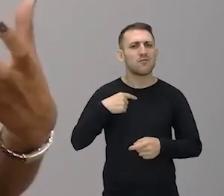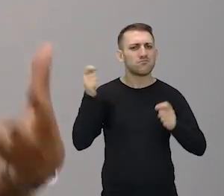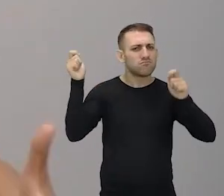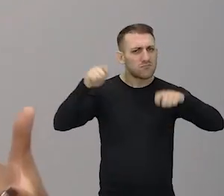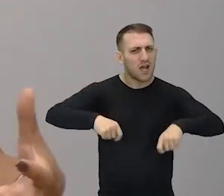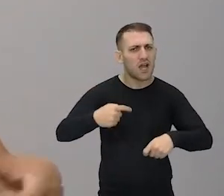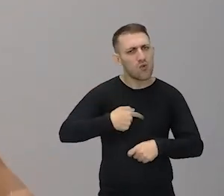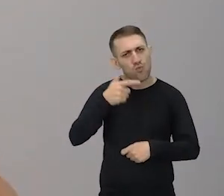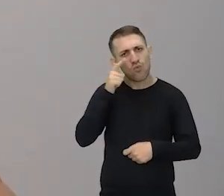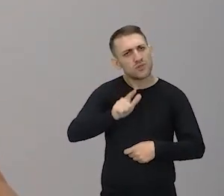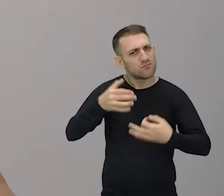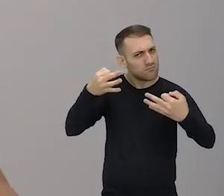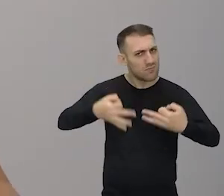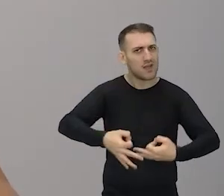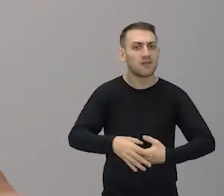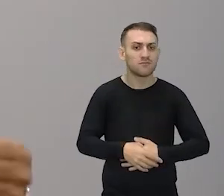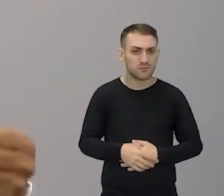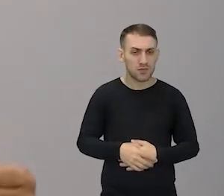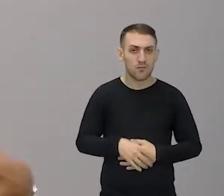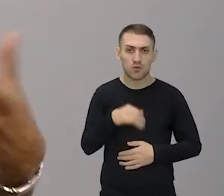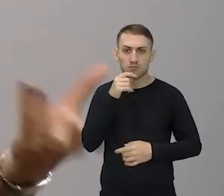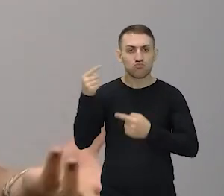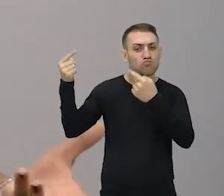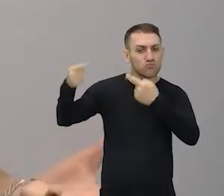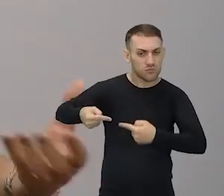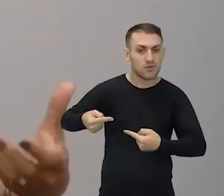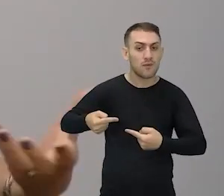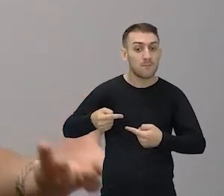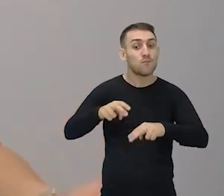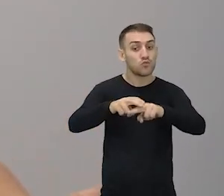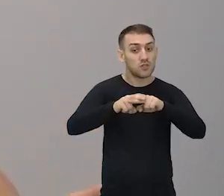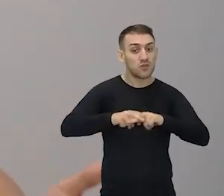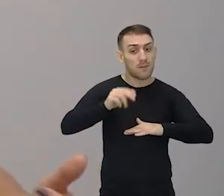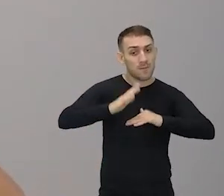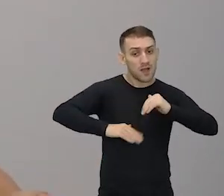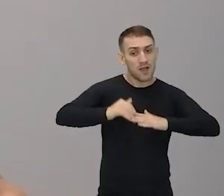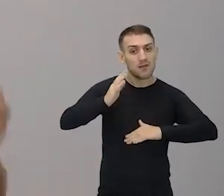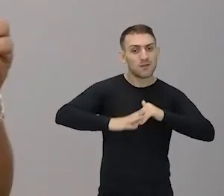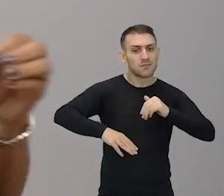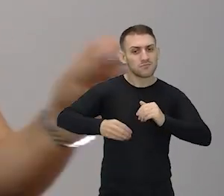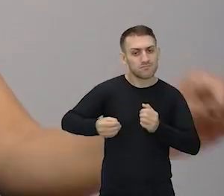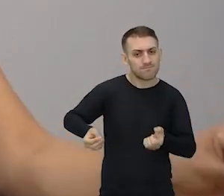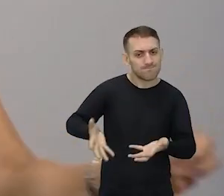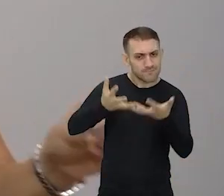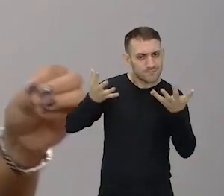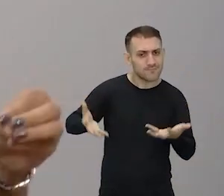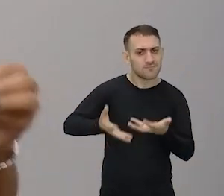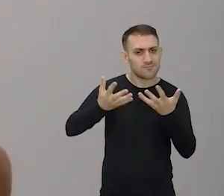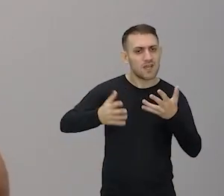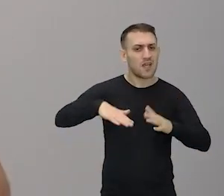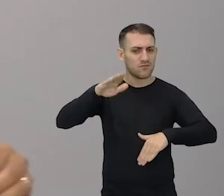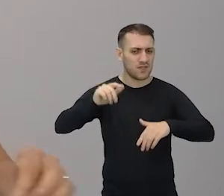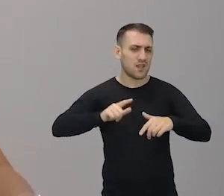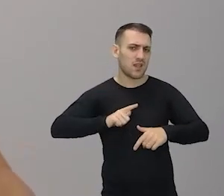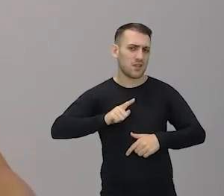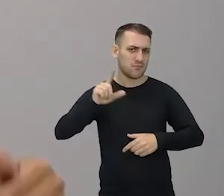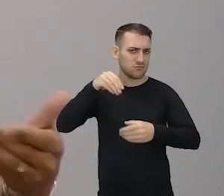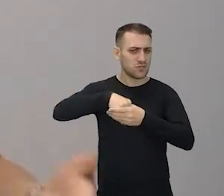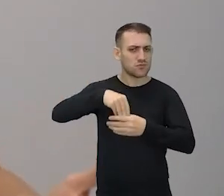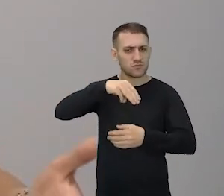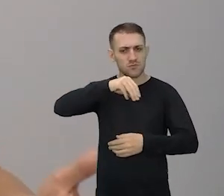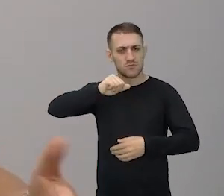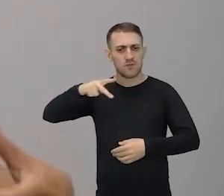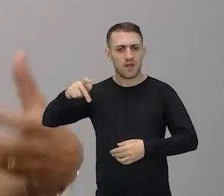eu consigo, né? Esse desafio. Então, por isso, essa prática é inspiradora. Embora ela esteja lá no mapa, né?